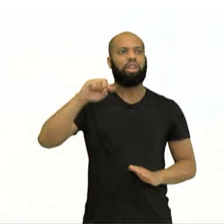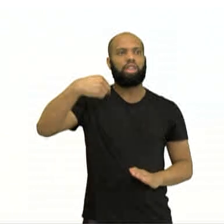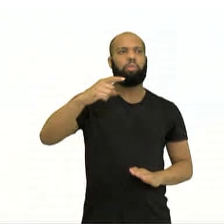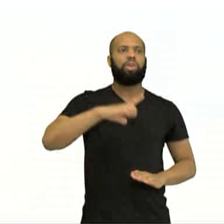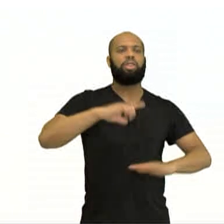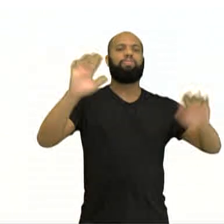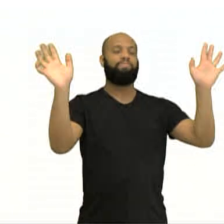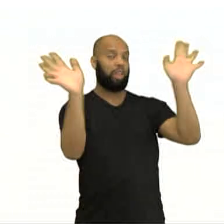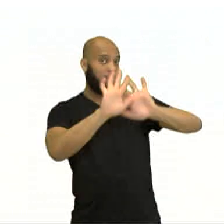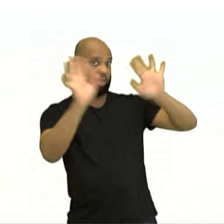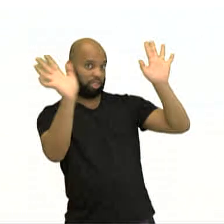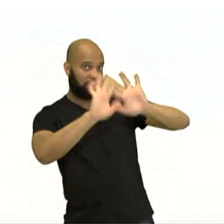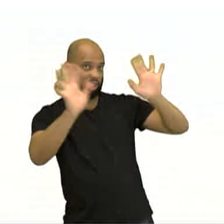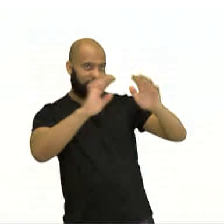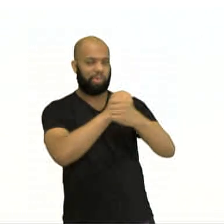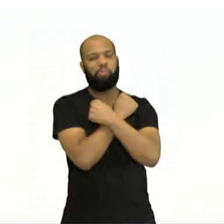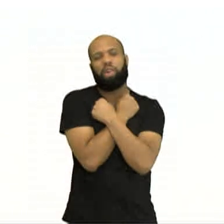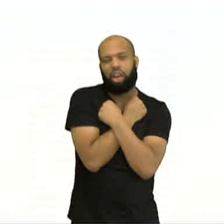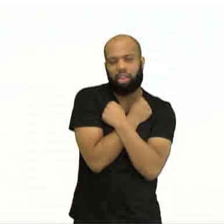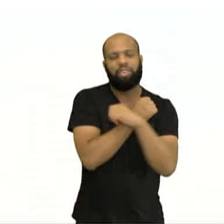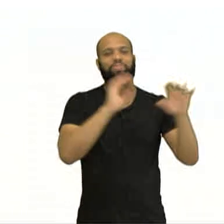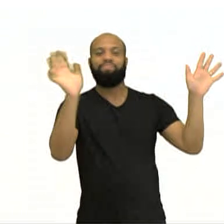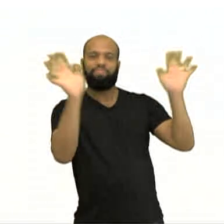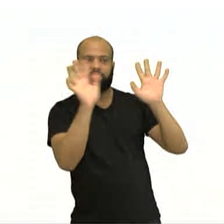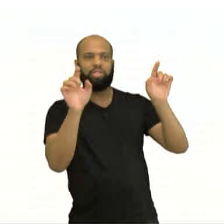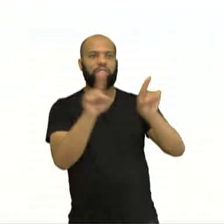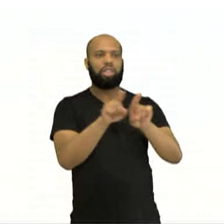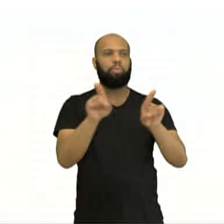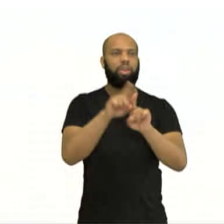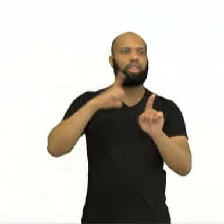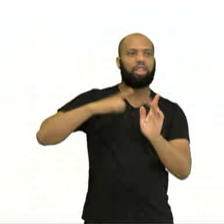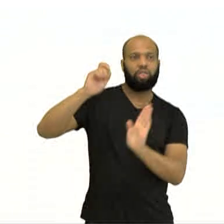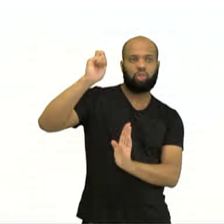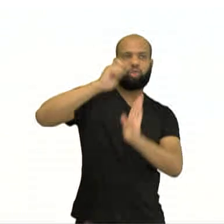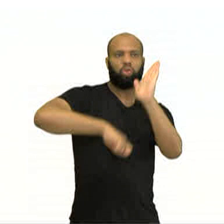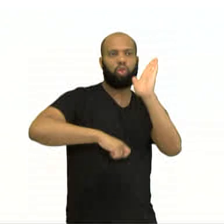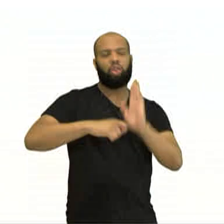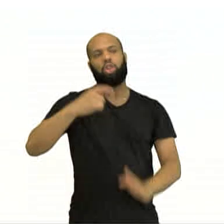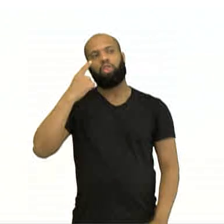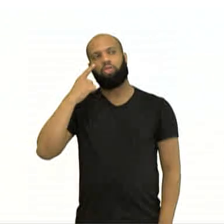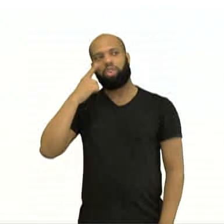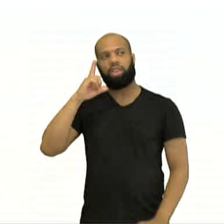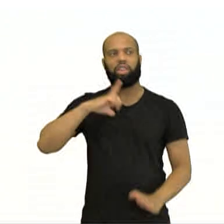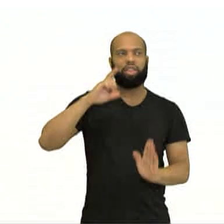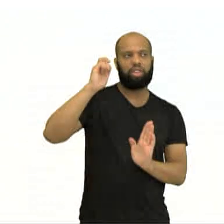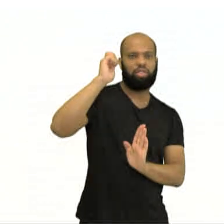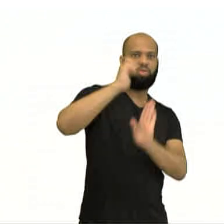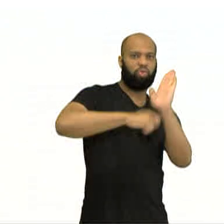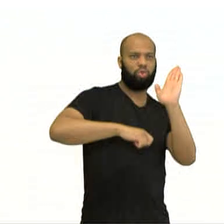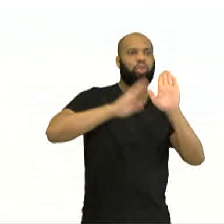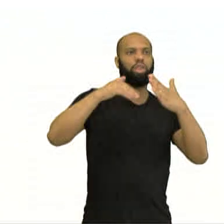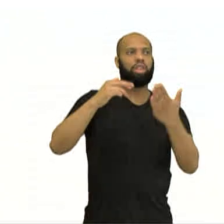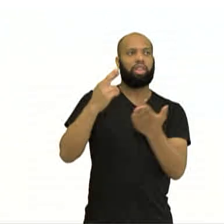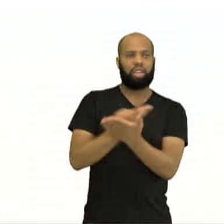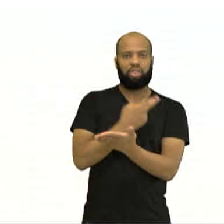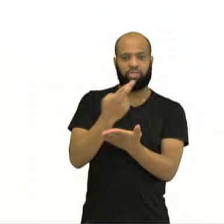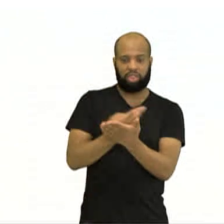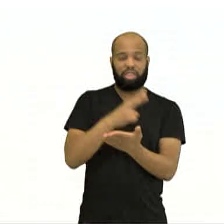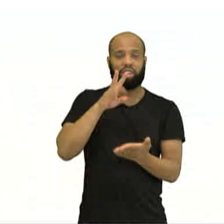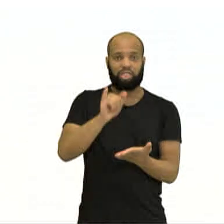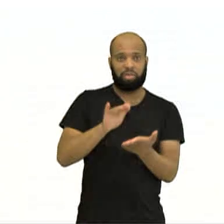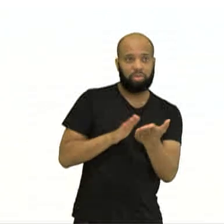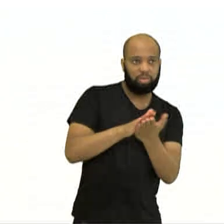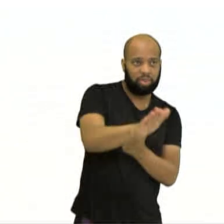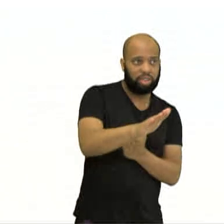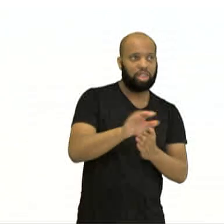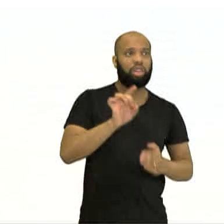nós temos a despedida com o abraço e a assinatura. Vejam, a assinatura a revista vai publicar, quando